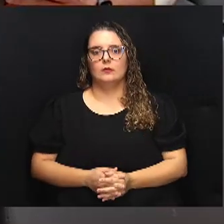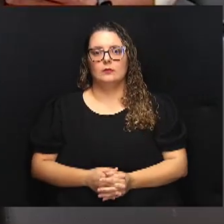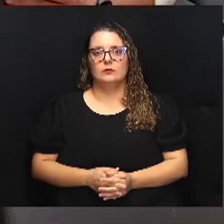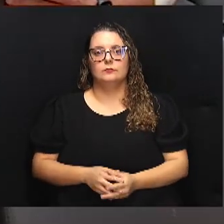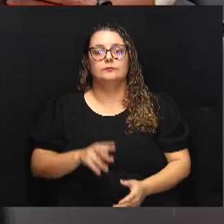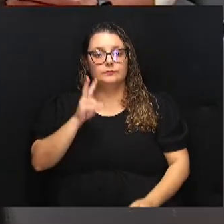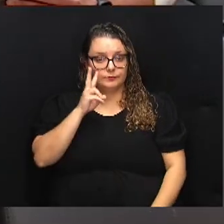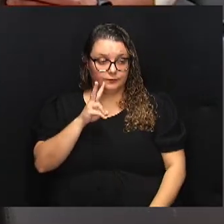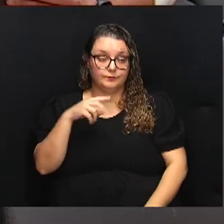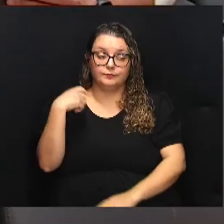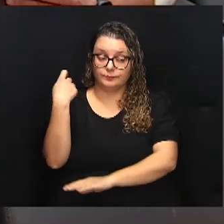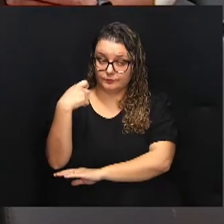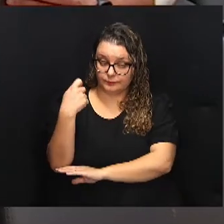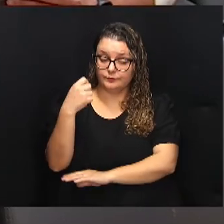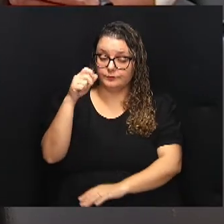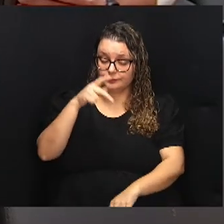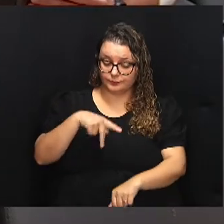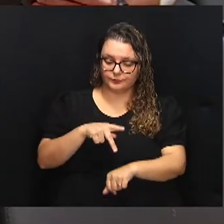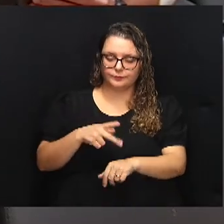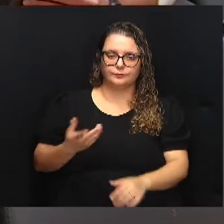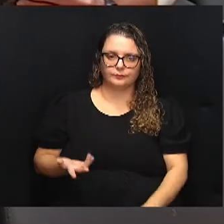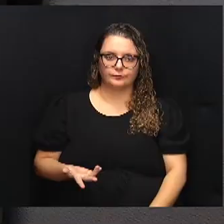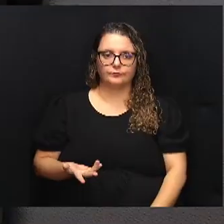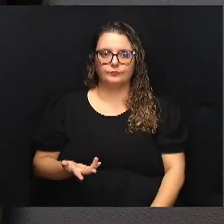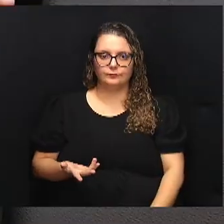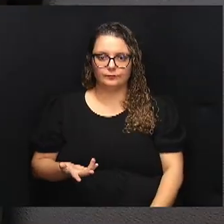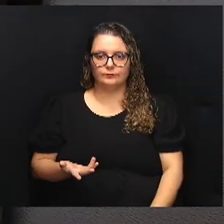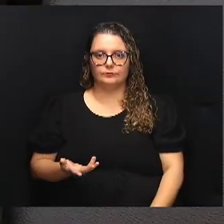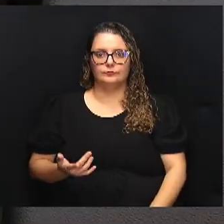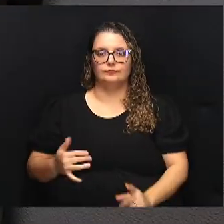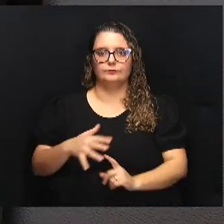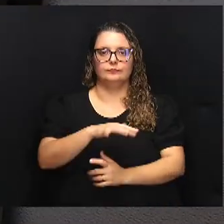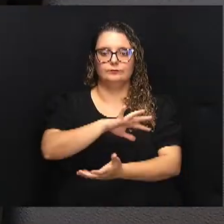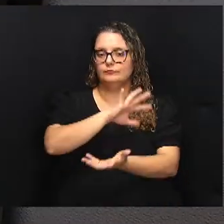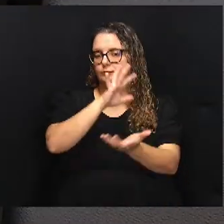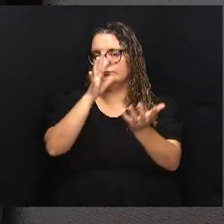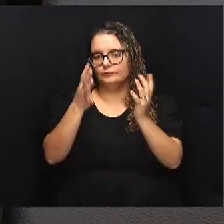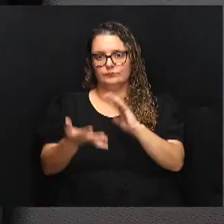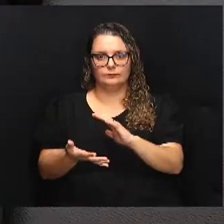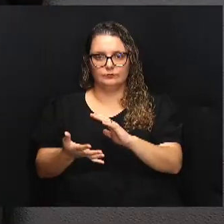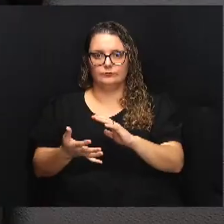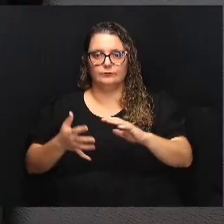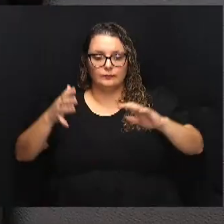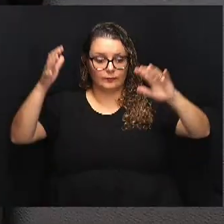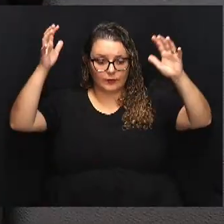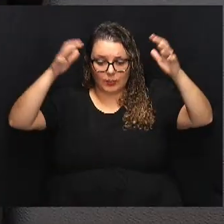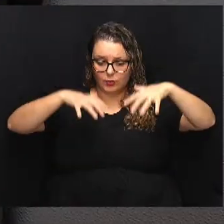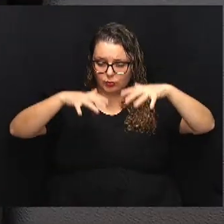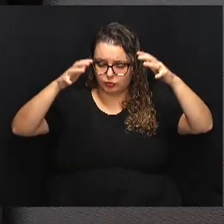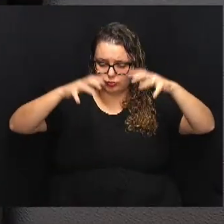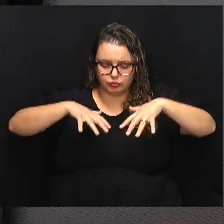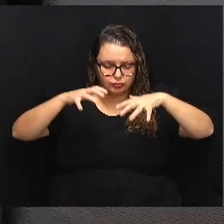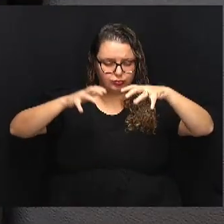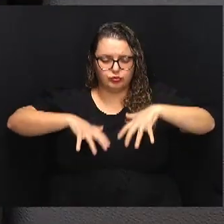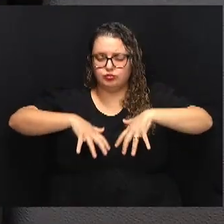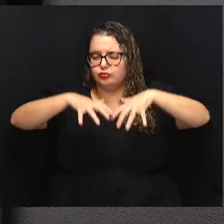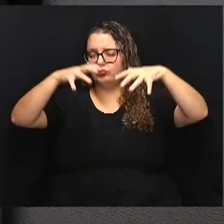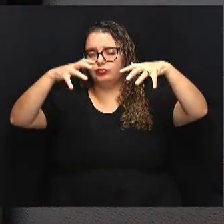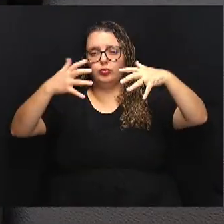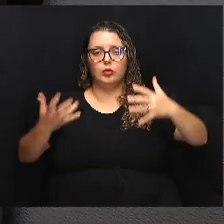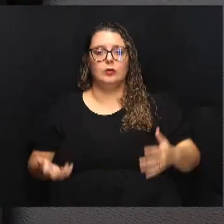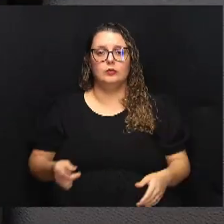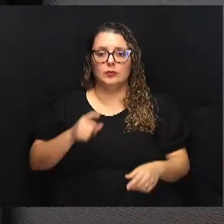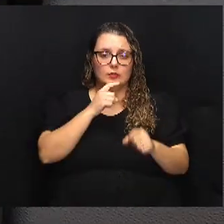aconteceu no sul do país, né? O meio ambiente mudou, né? De repente chove-se muito. De repente faz um